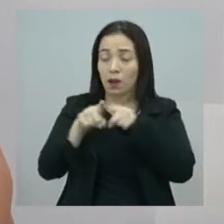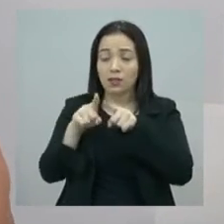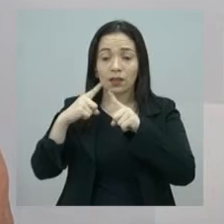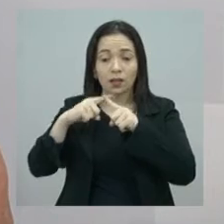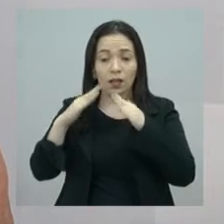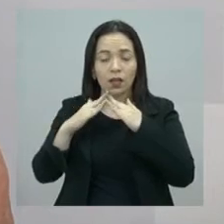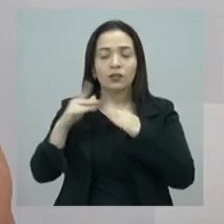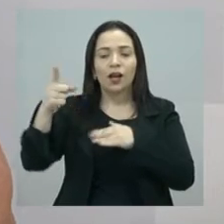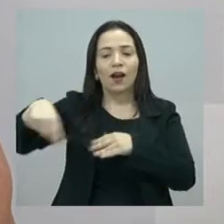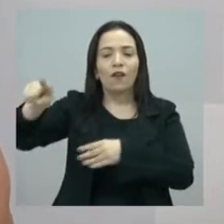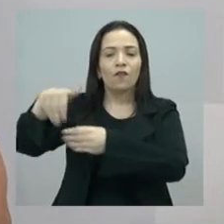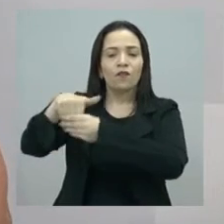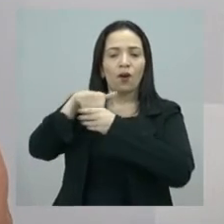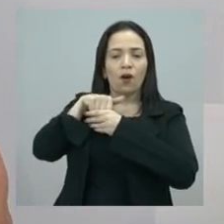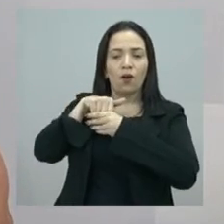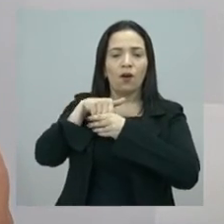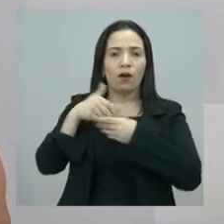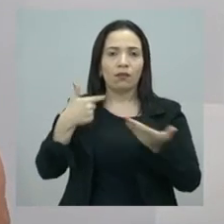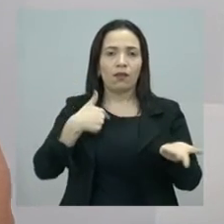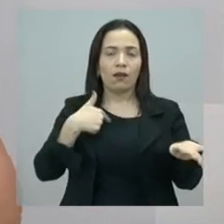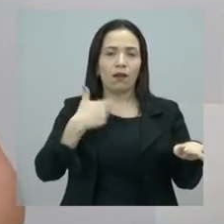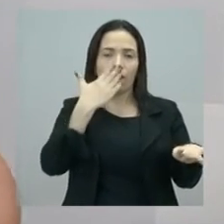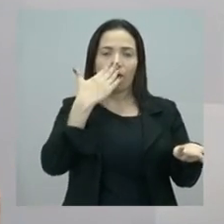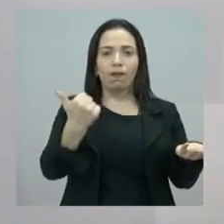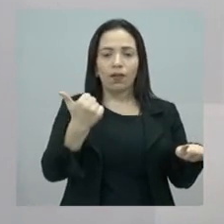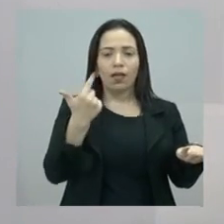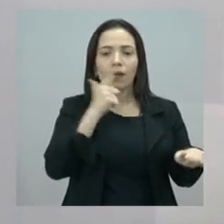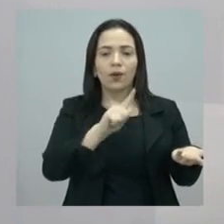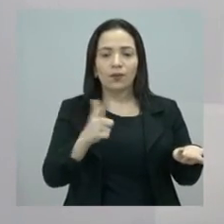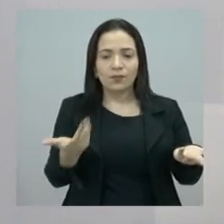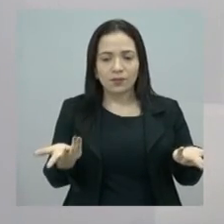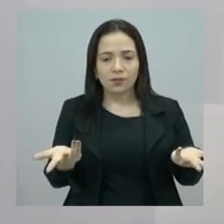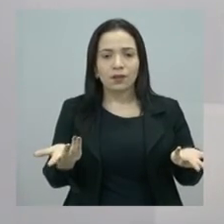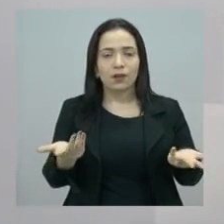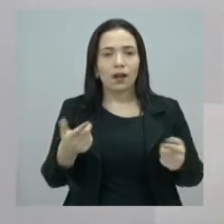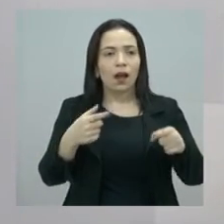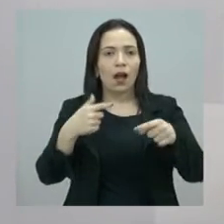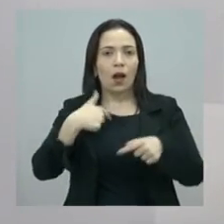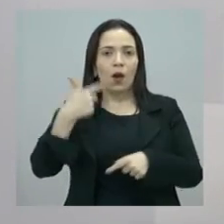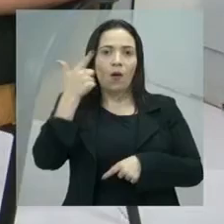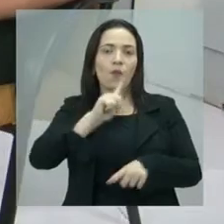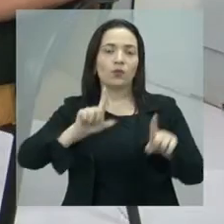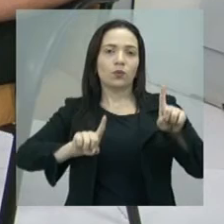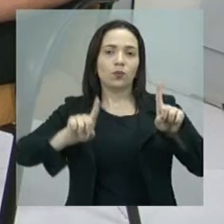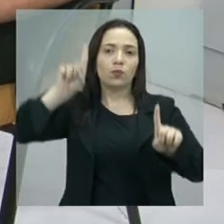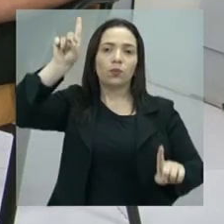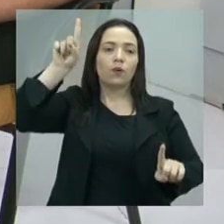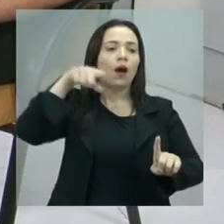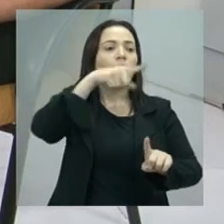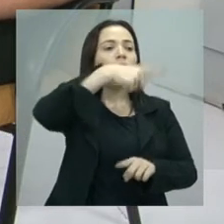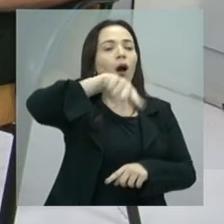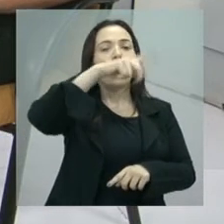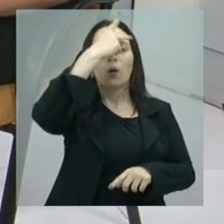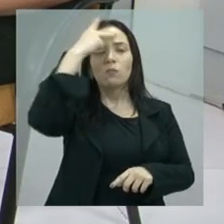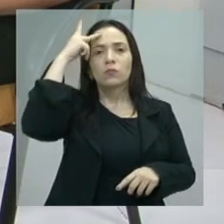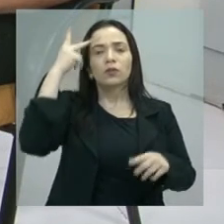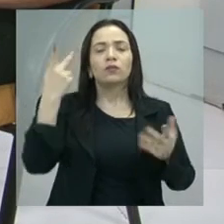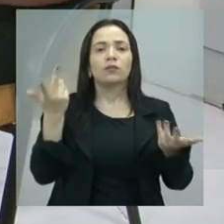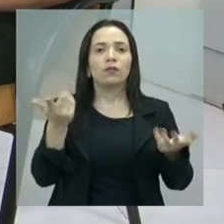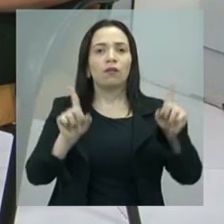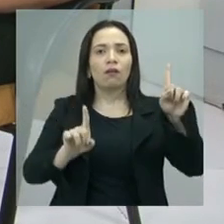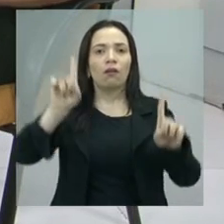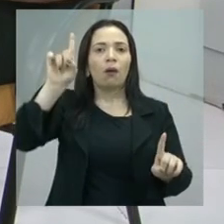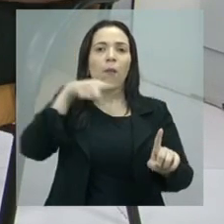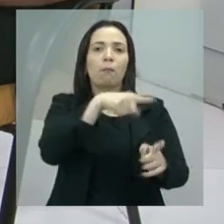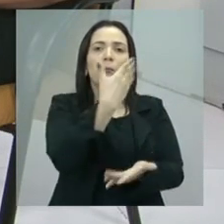acaba desequilibrando para um candidato que só tem a comunidade para fazer Exatamente. a sua mobilização. Fica em desvantagem.